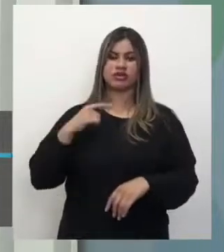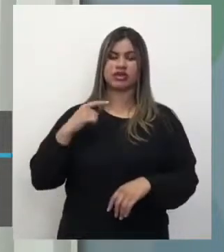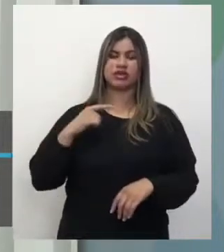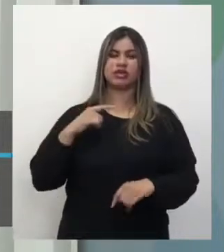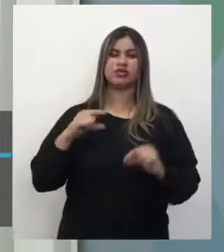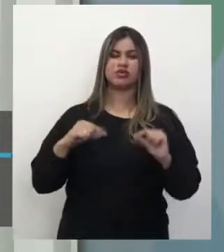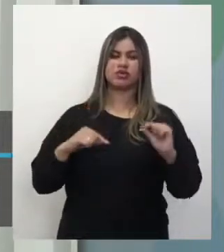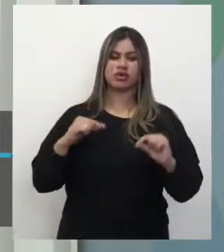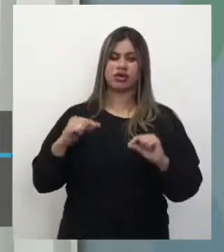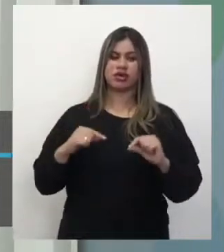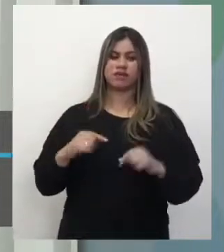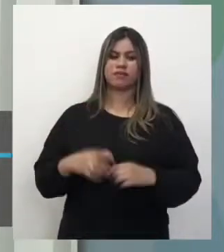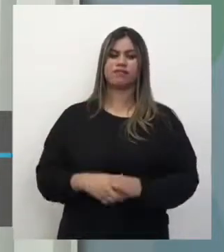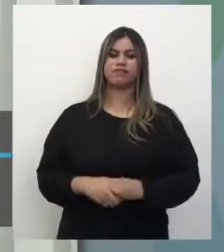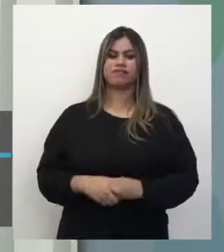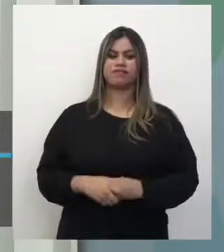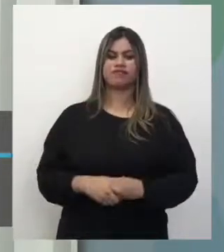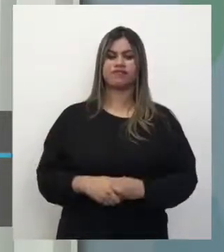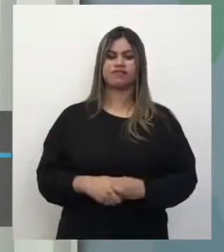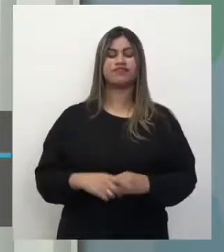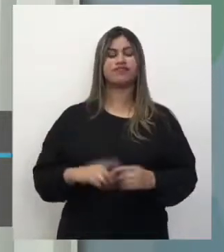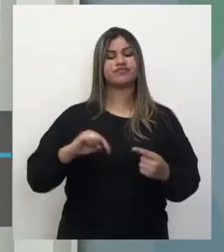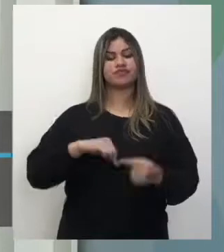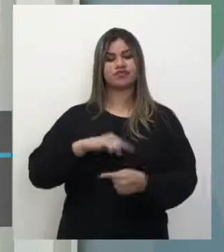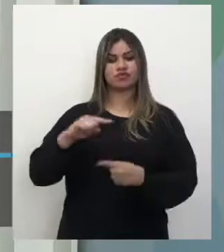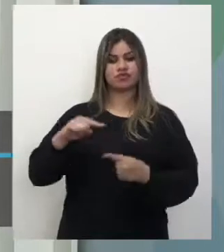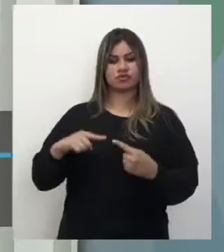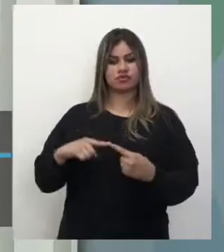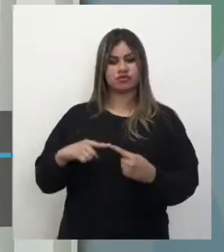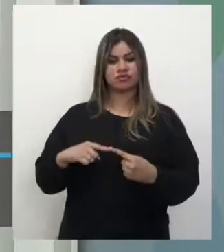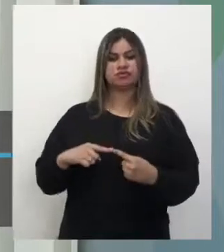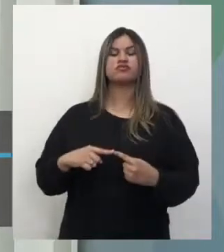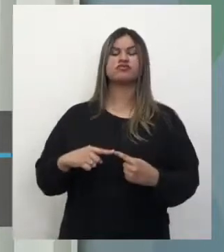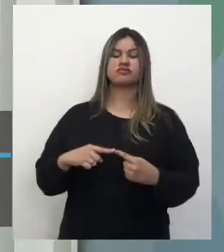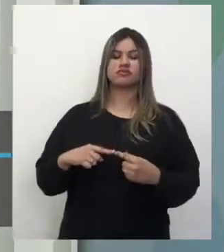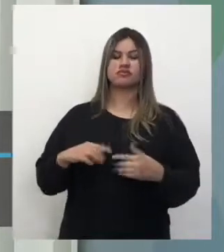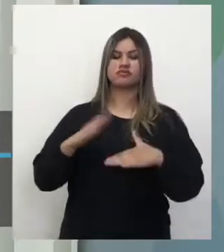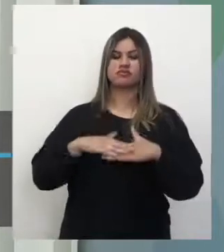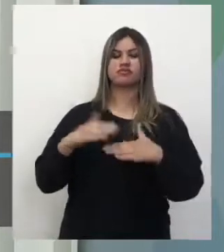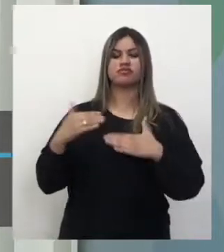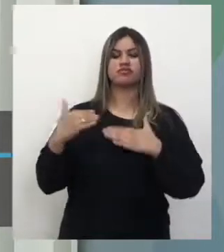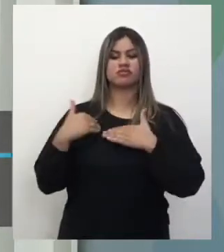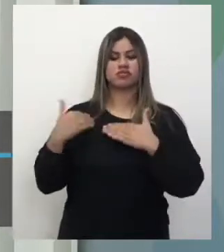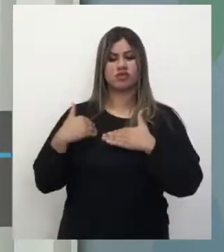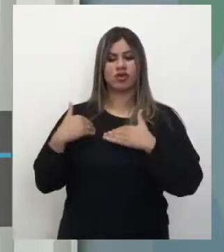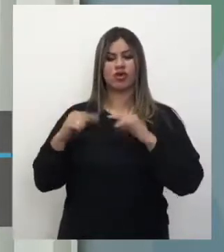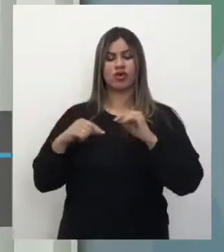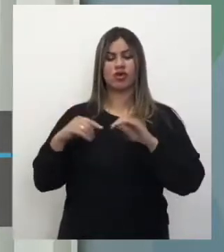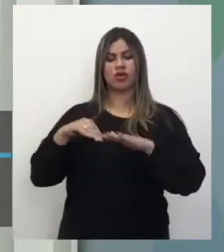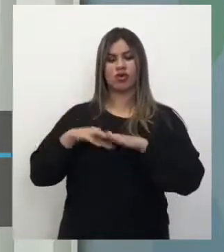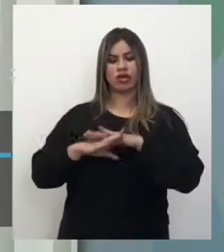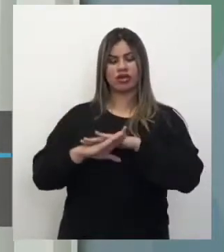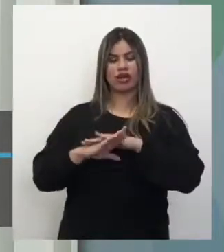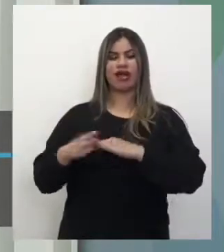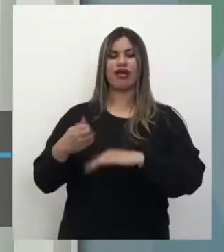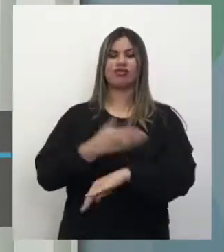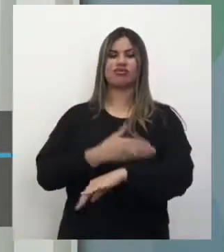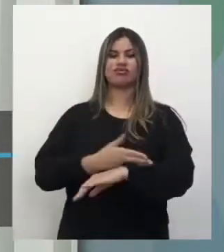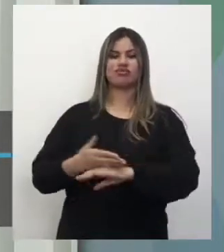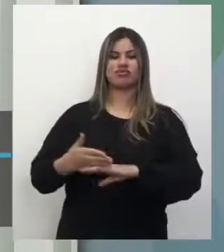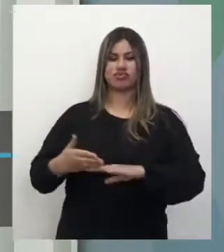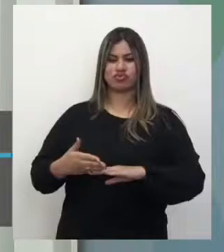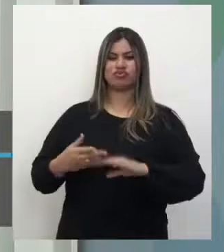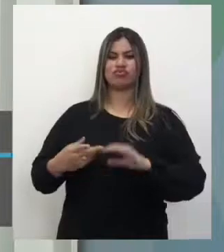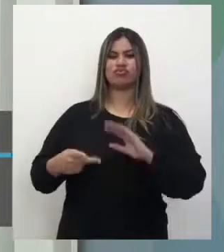consigo a missão, a tarefa de guardar a tradição, ou seja, tudo aquilo que